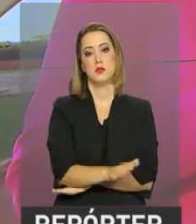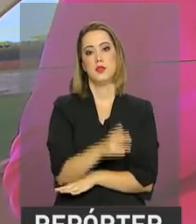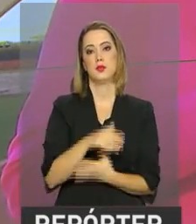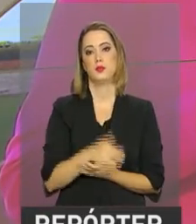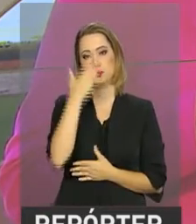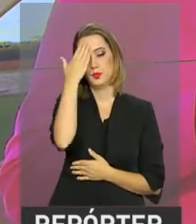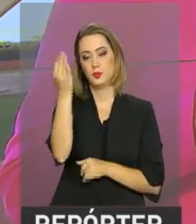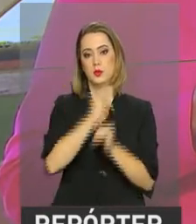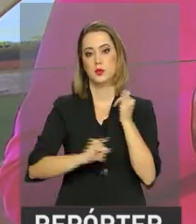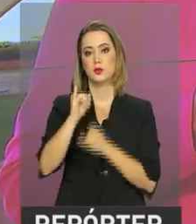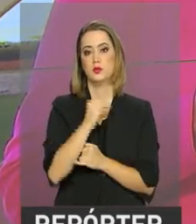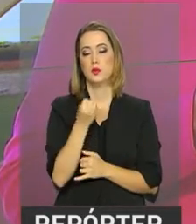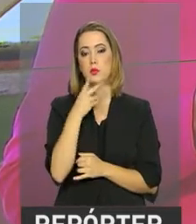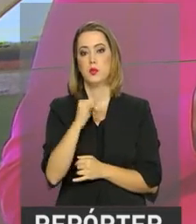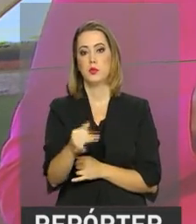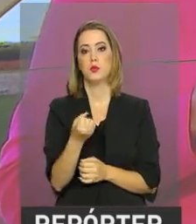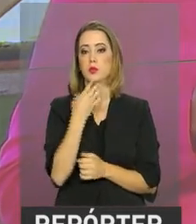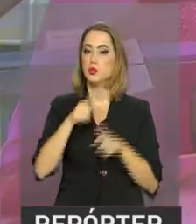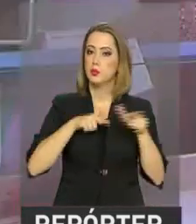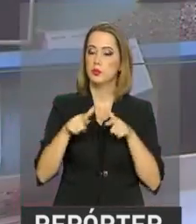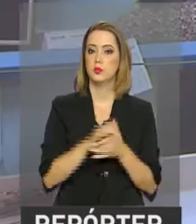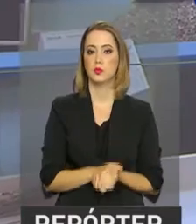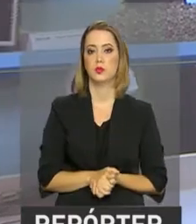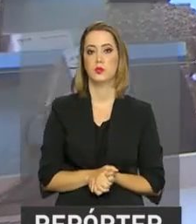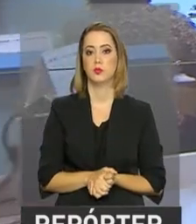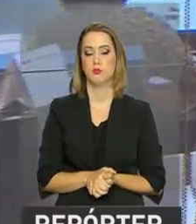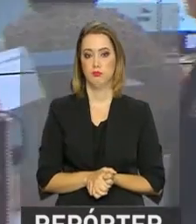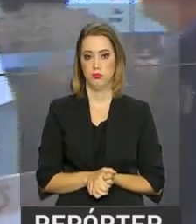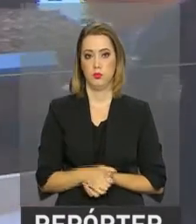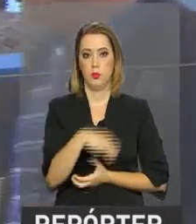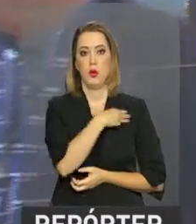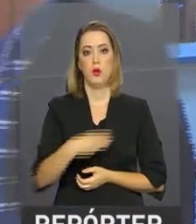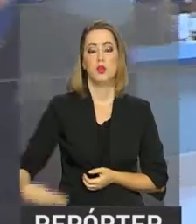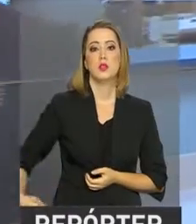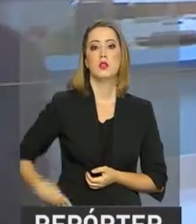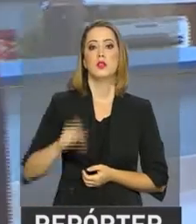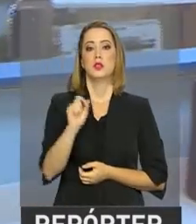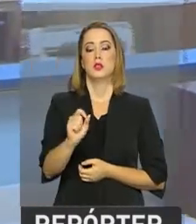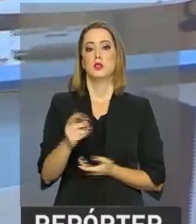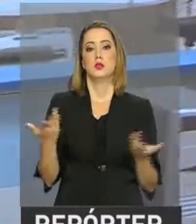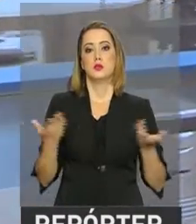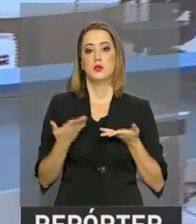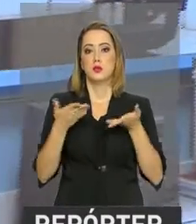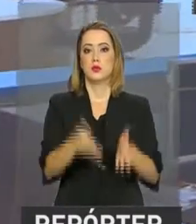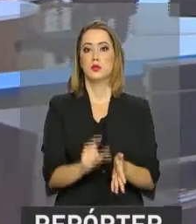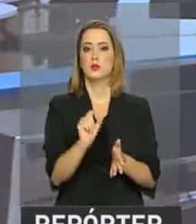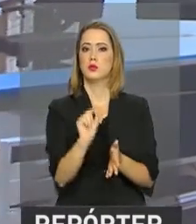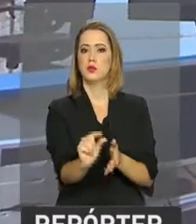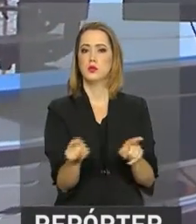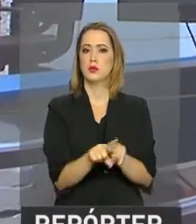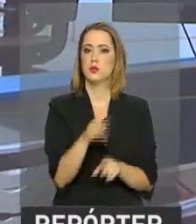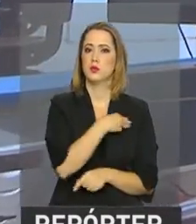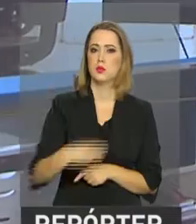mara bom dia bom trabalho para você eo ministro henrique meirelles participa daqui a pouco no ministério da fazenda de um café